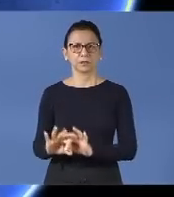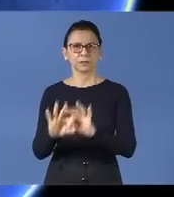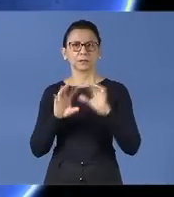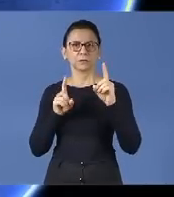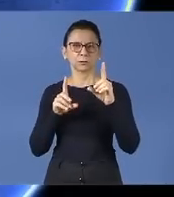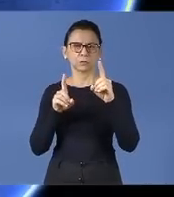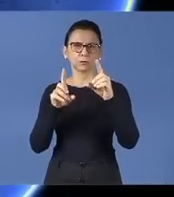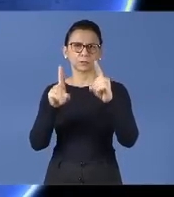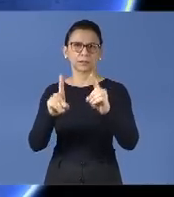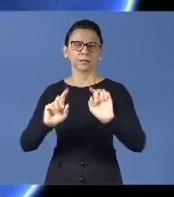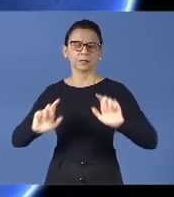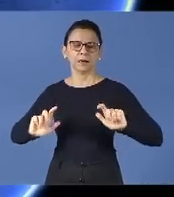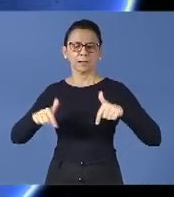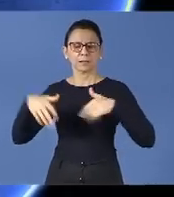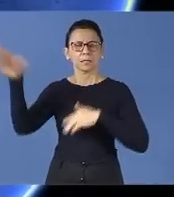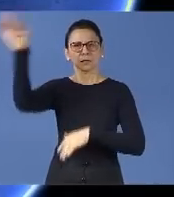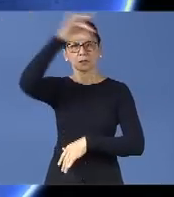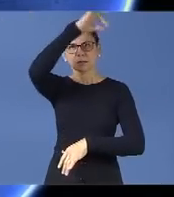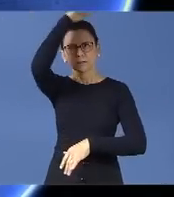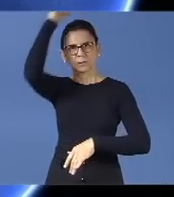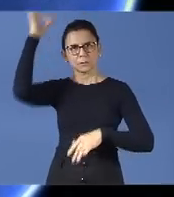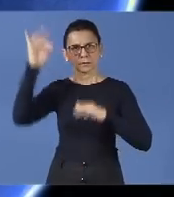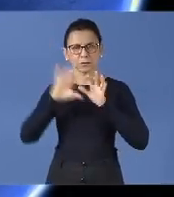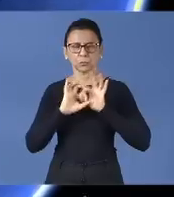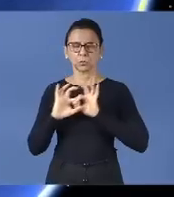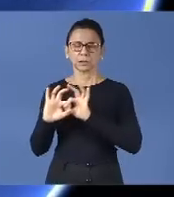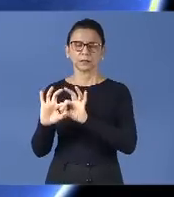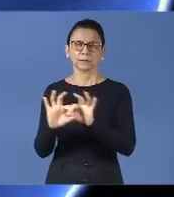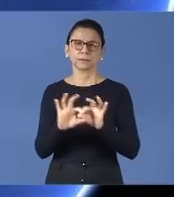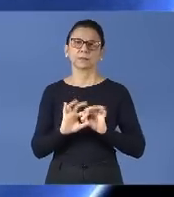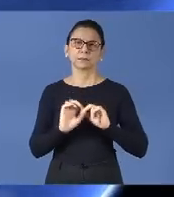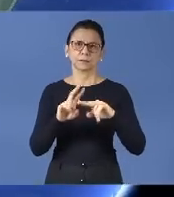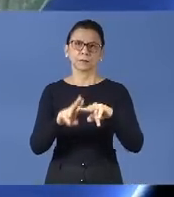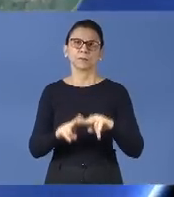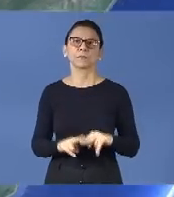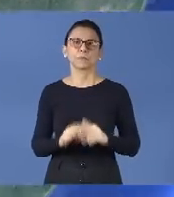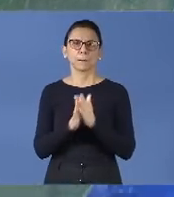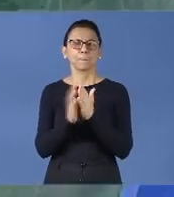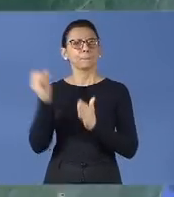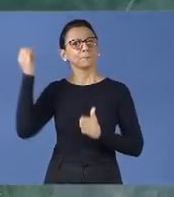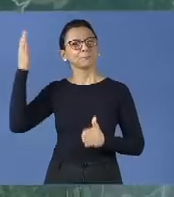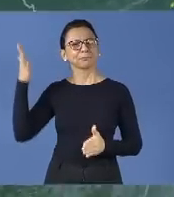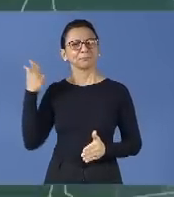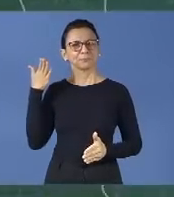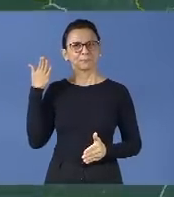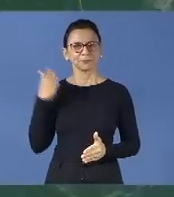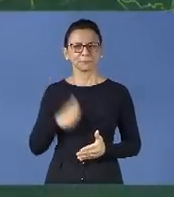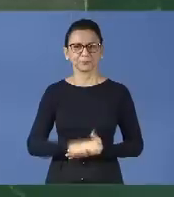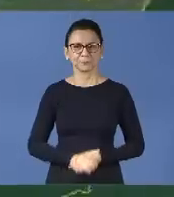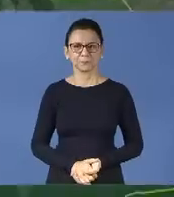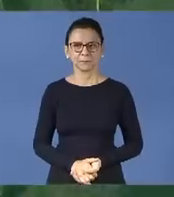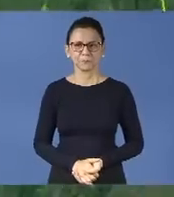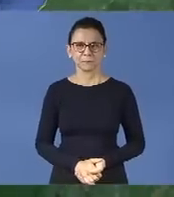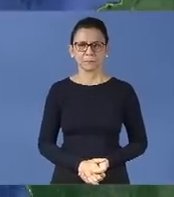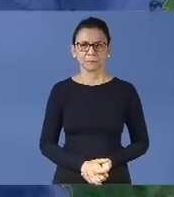doutrina, pela direção do Espírito Santo de Deus e unidas pela Palavra Viva.